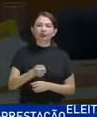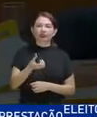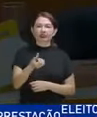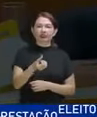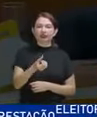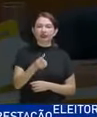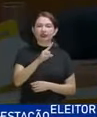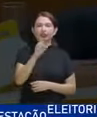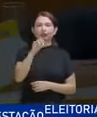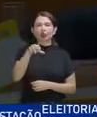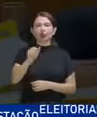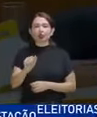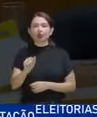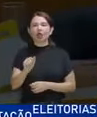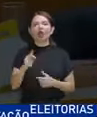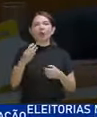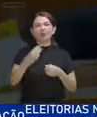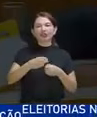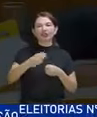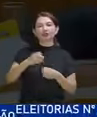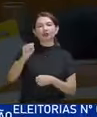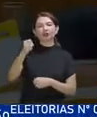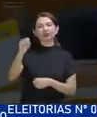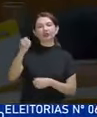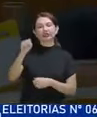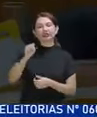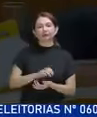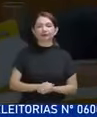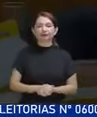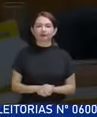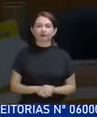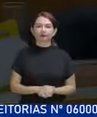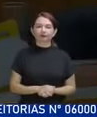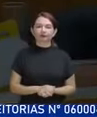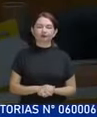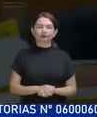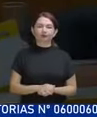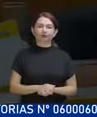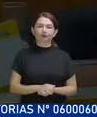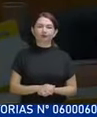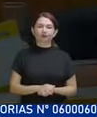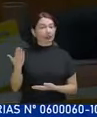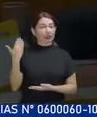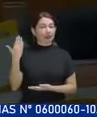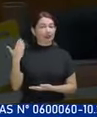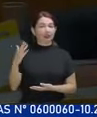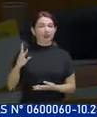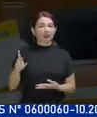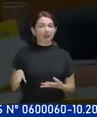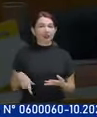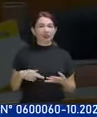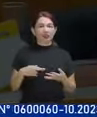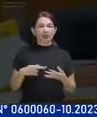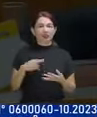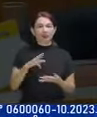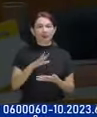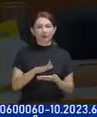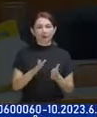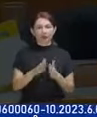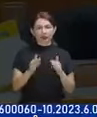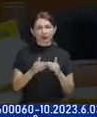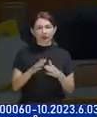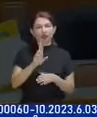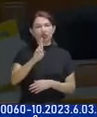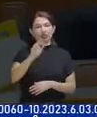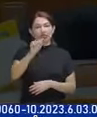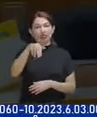Zona Eleitoral de Santana. Afirmou em síntese que protocolizou naquele juízo visando regularizar as